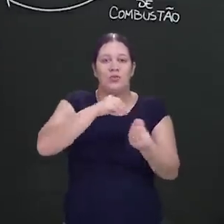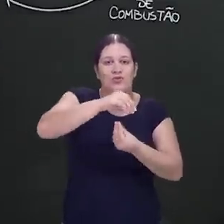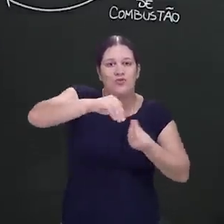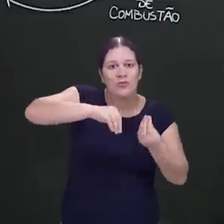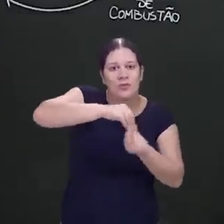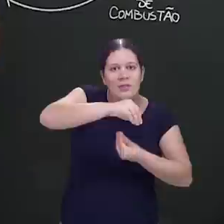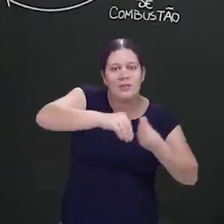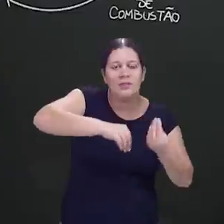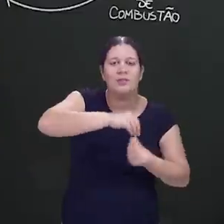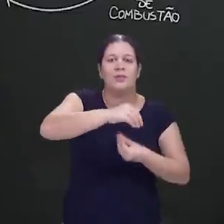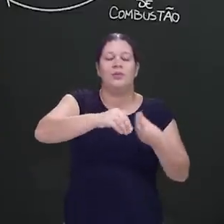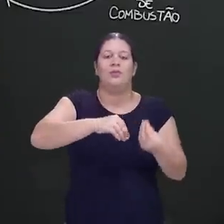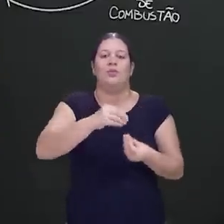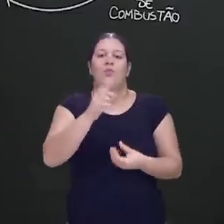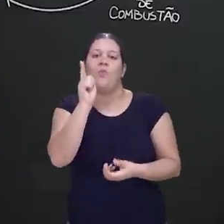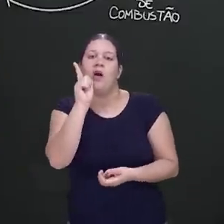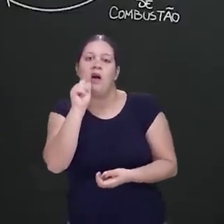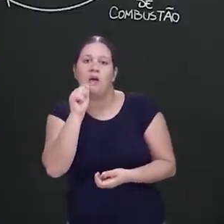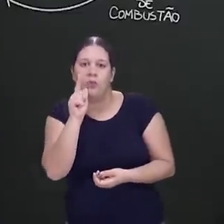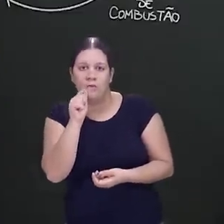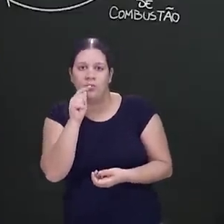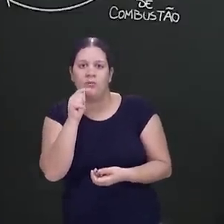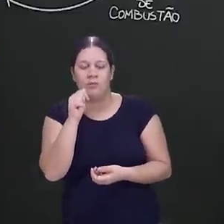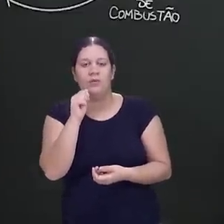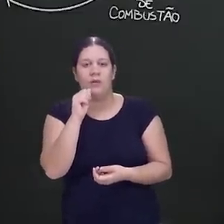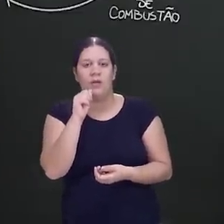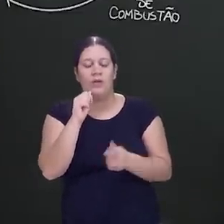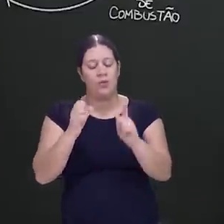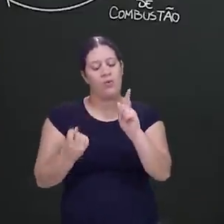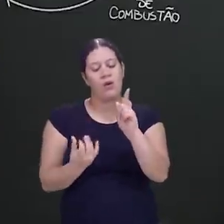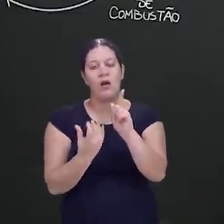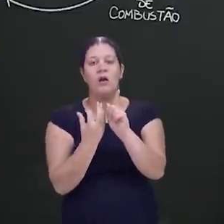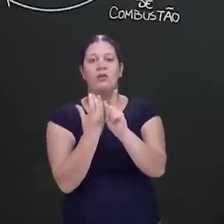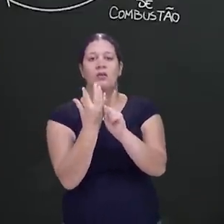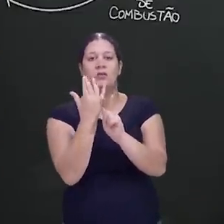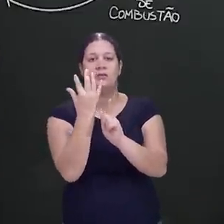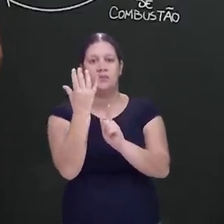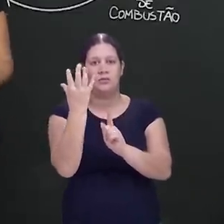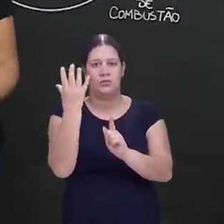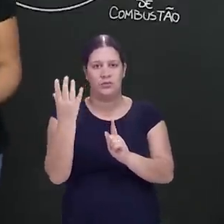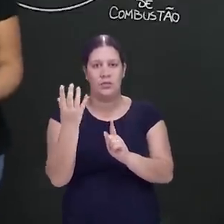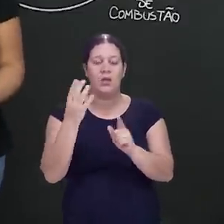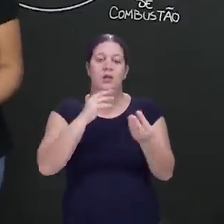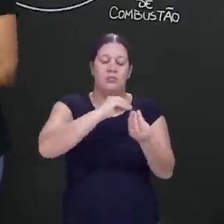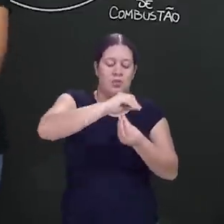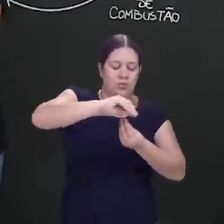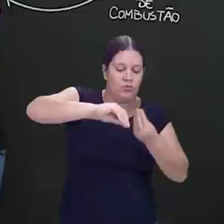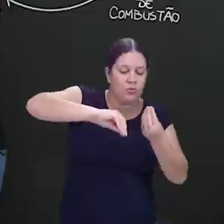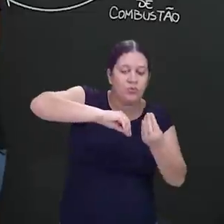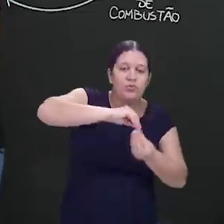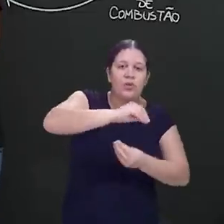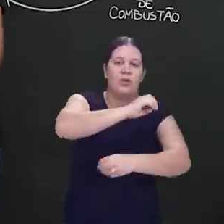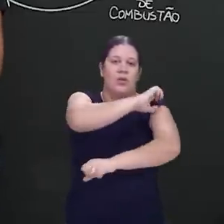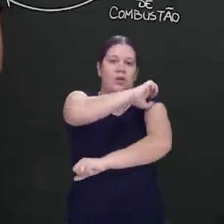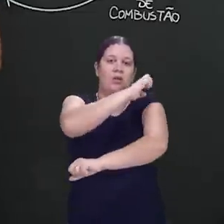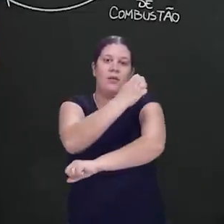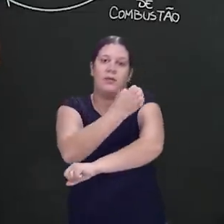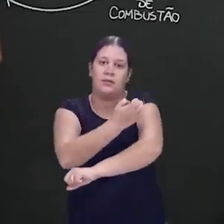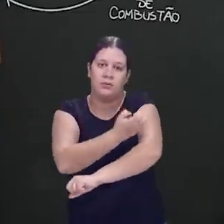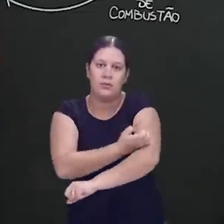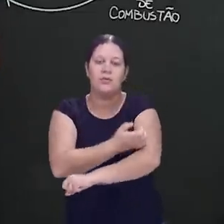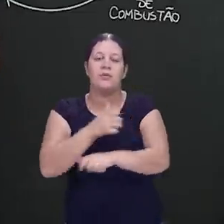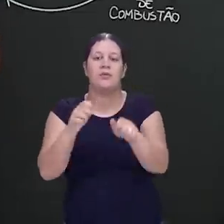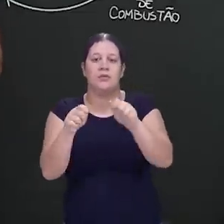água. Para quando ocorre essa reação, há liberação de energia. Então seria usar essa energia para